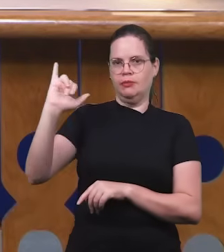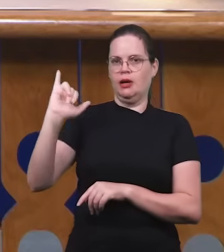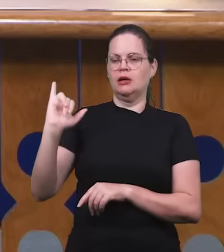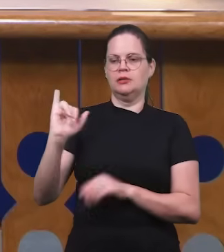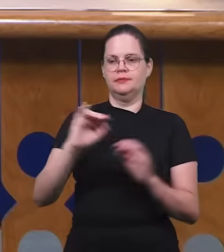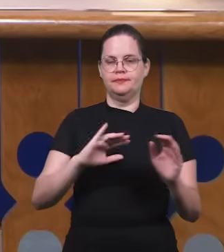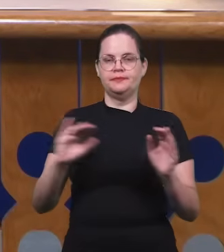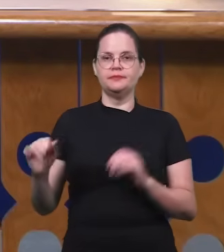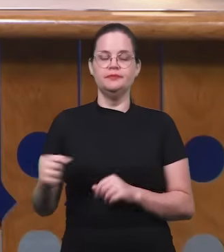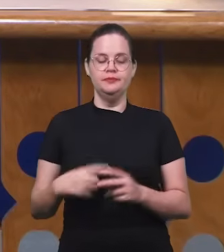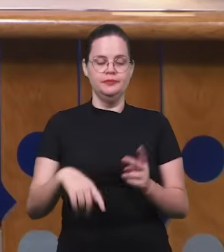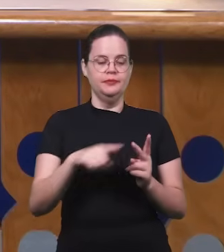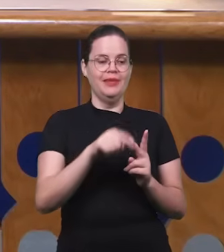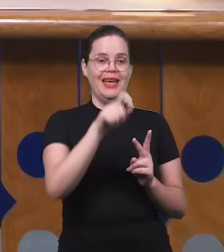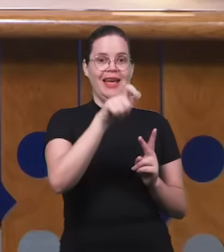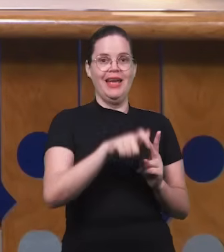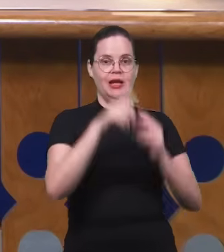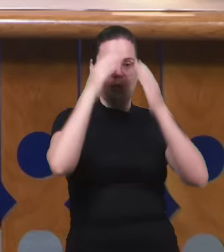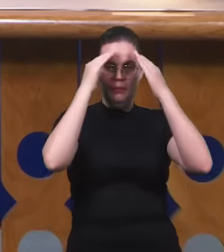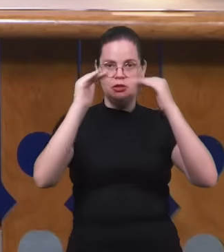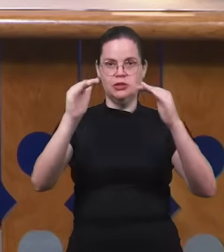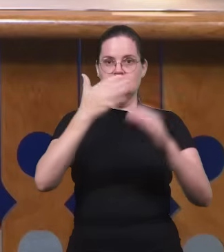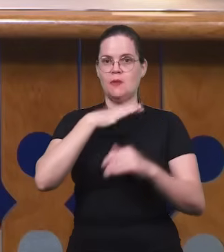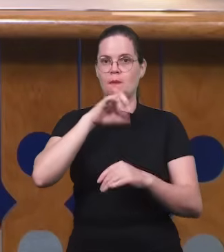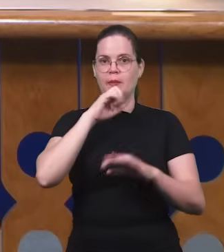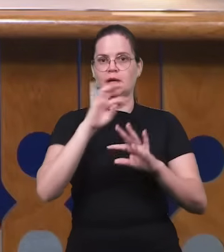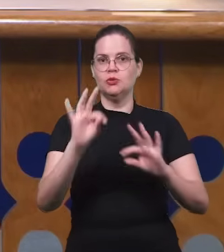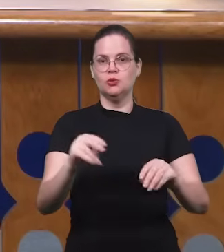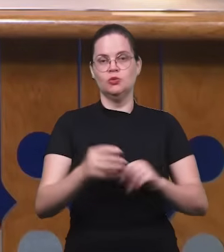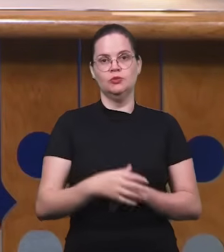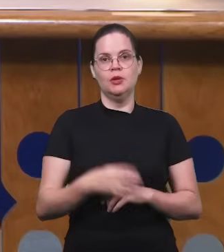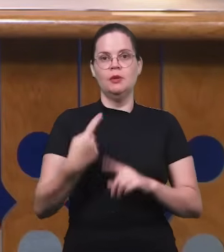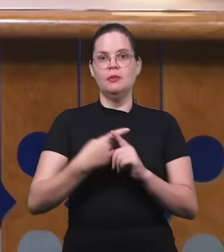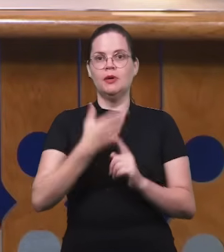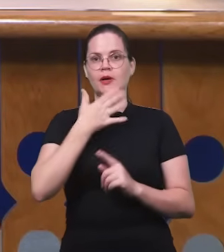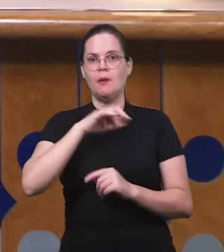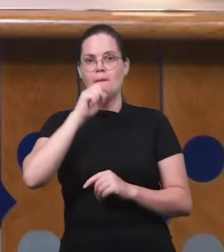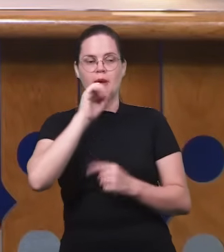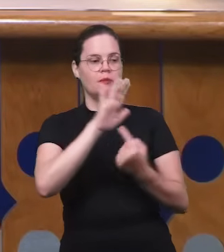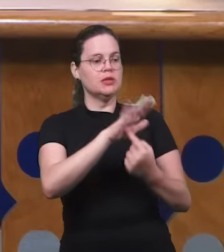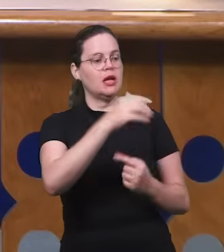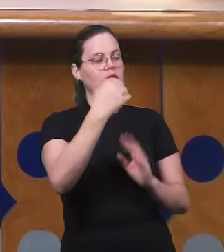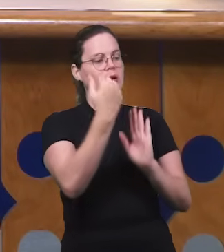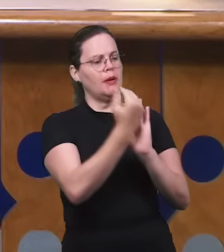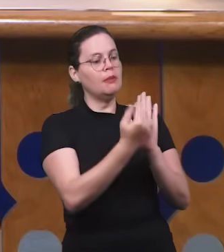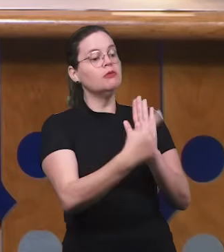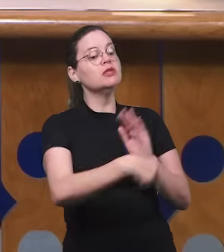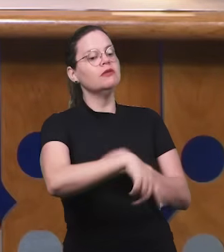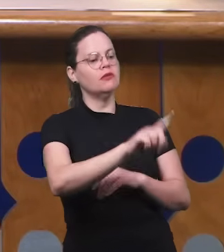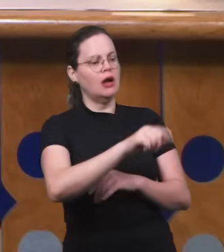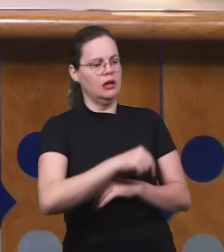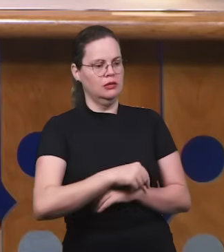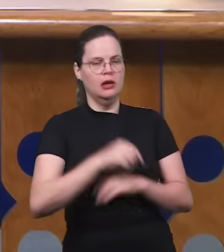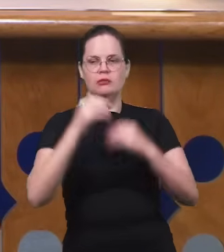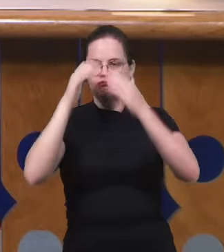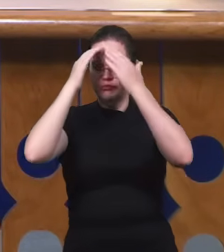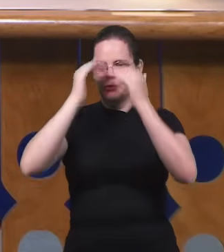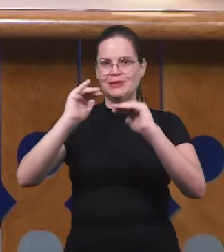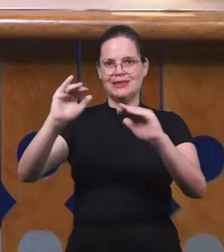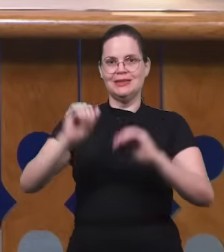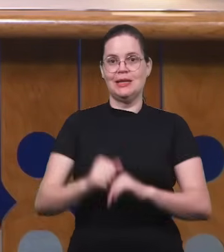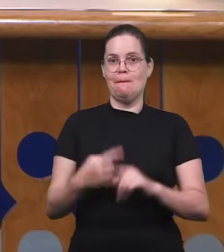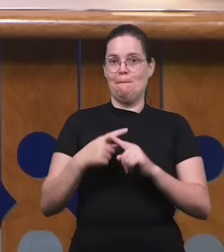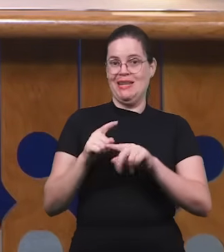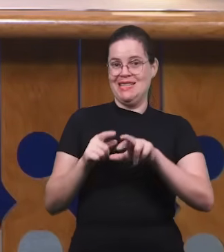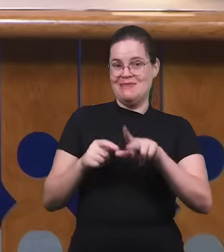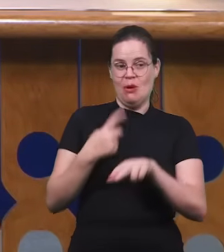era obediente às orientações. Então, aquilo que o pai passava para ele, ele cumpria. Seus irmãos não davam valor